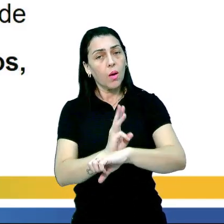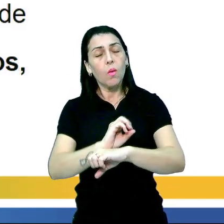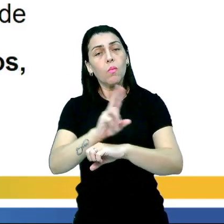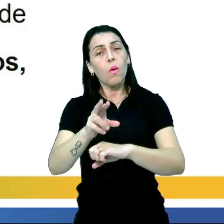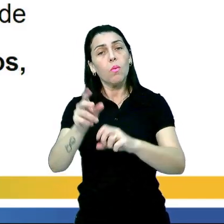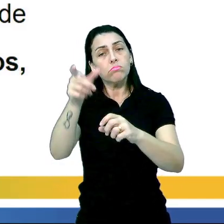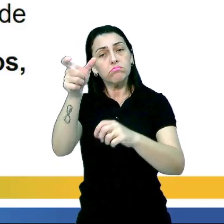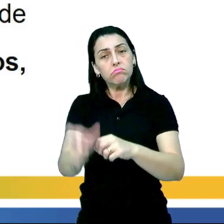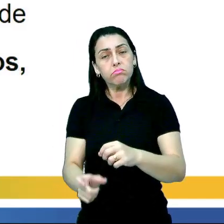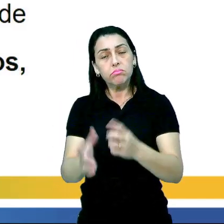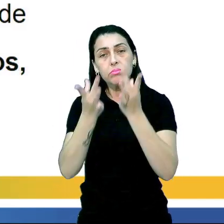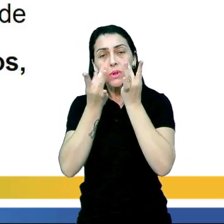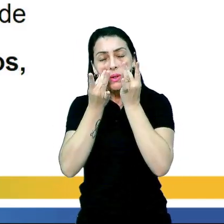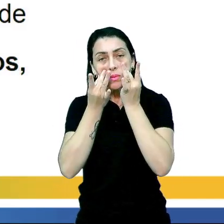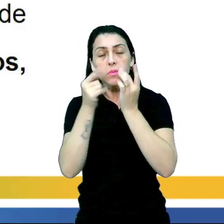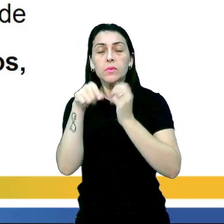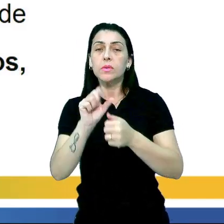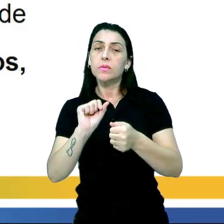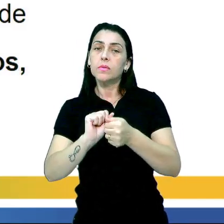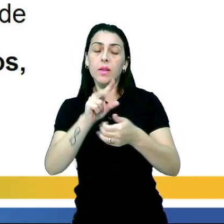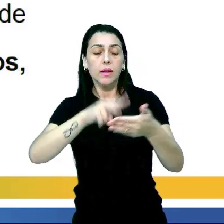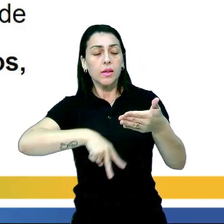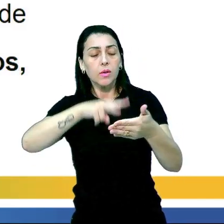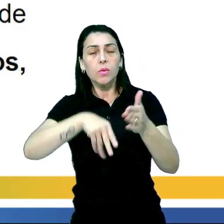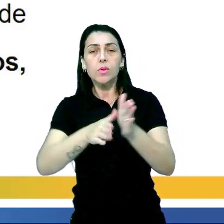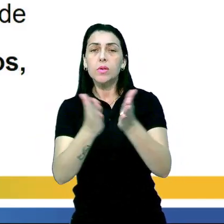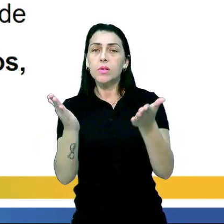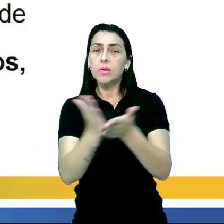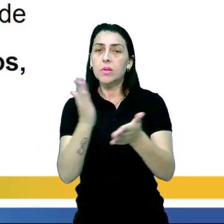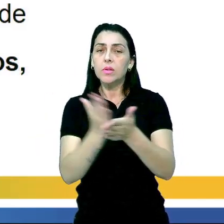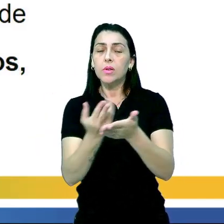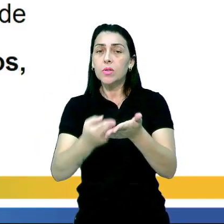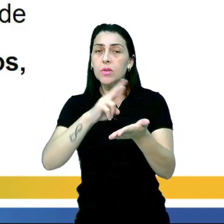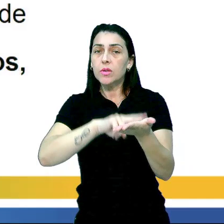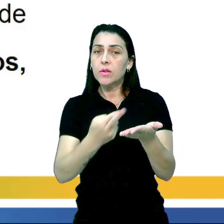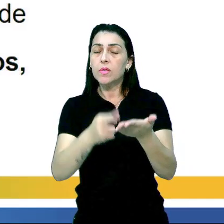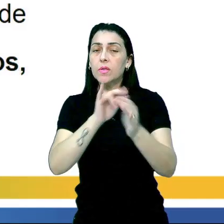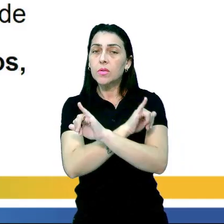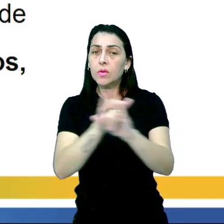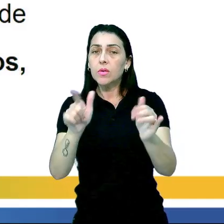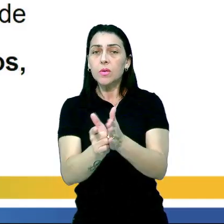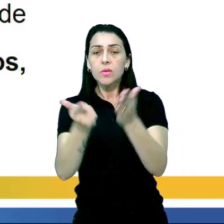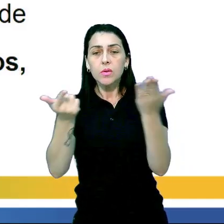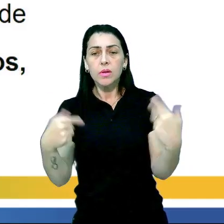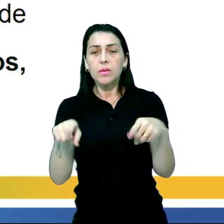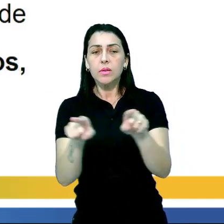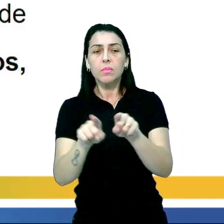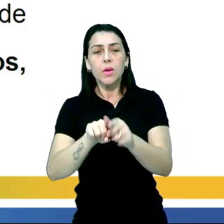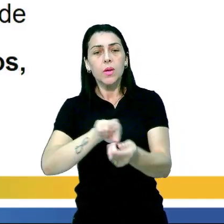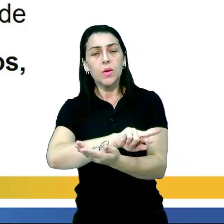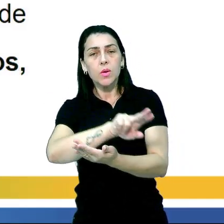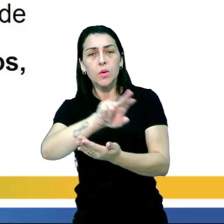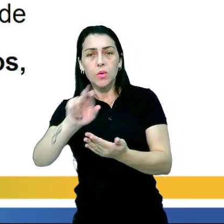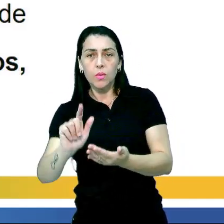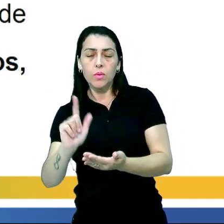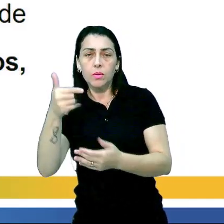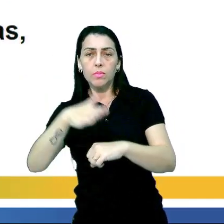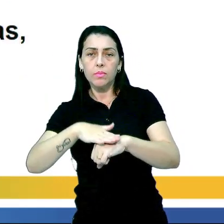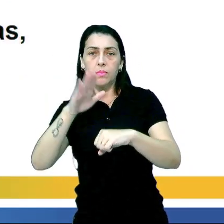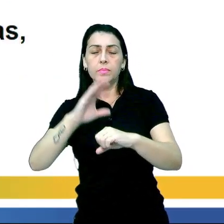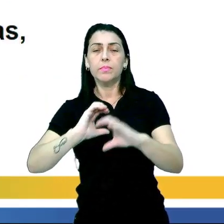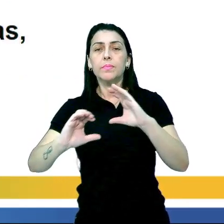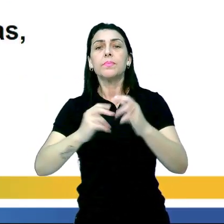como pessoalmente. Quando você faz leituras de livros, de revistas, notícias e dentre outras coisas